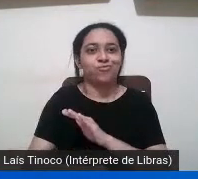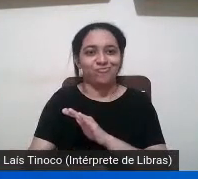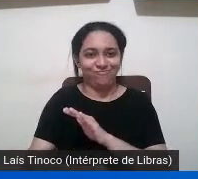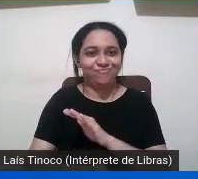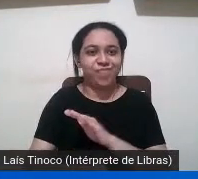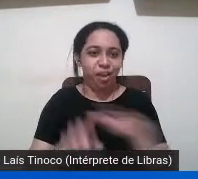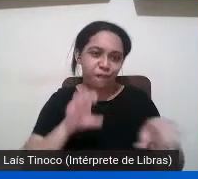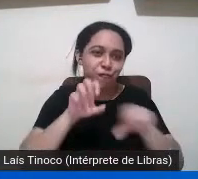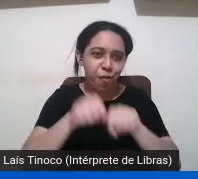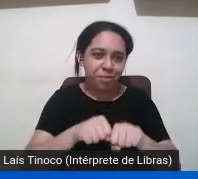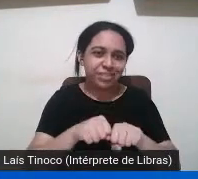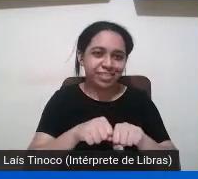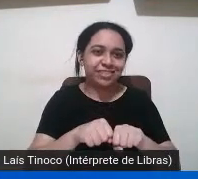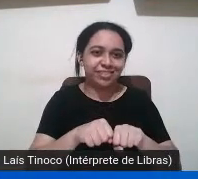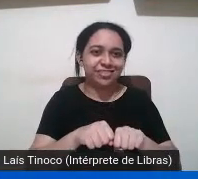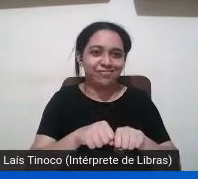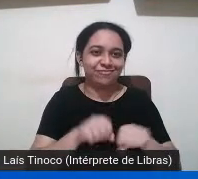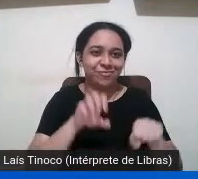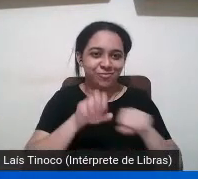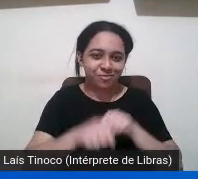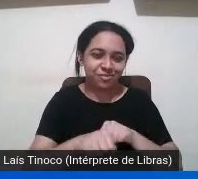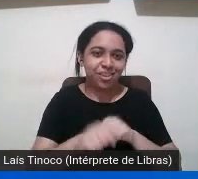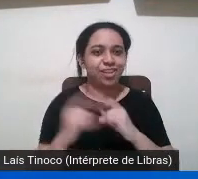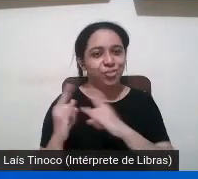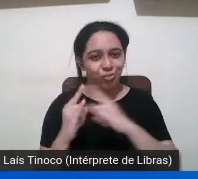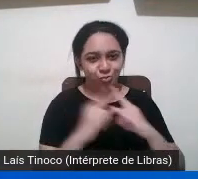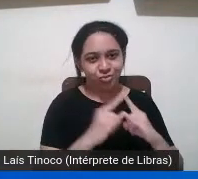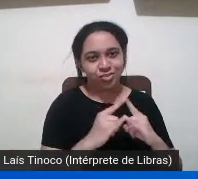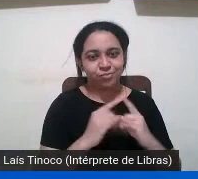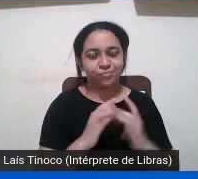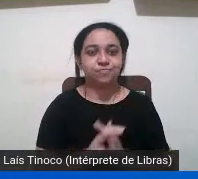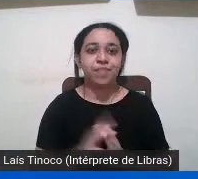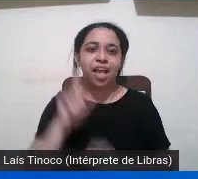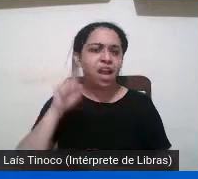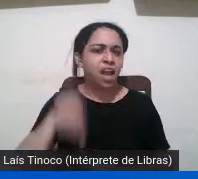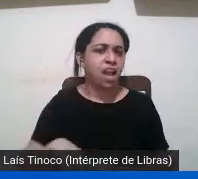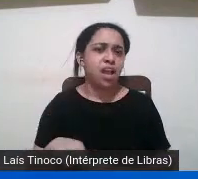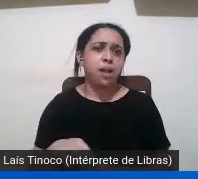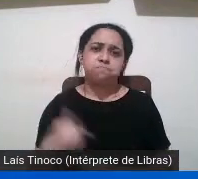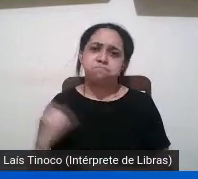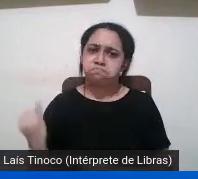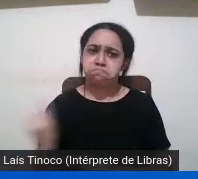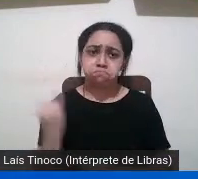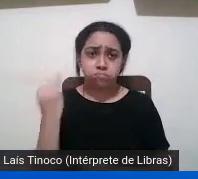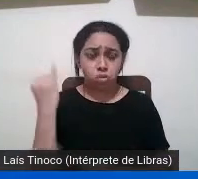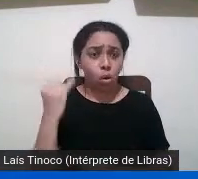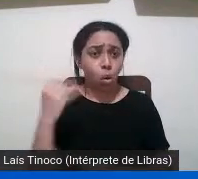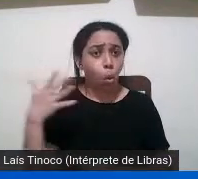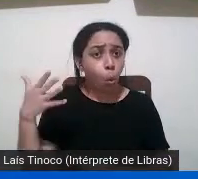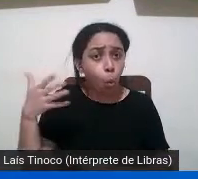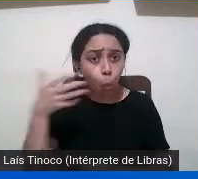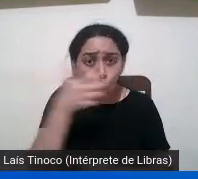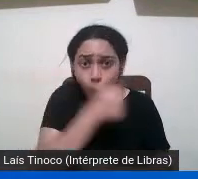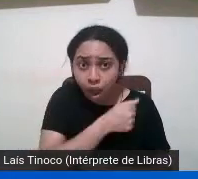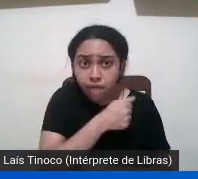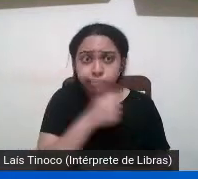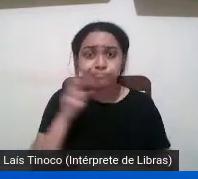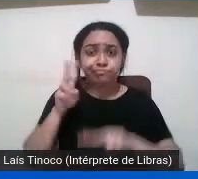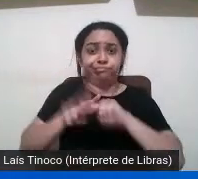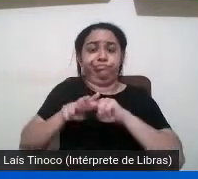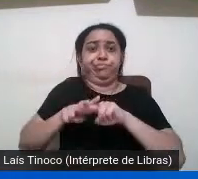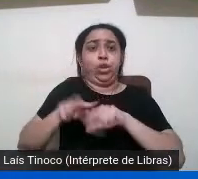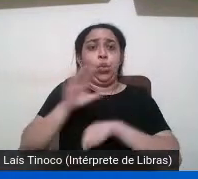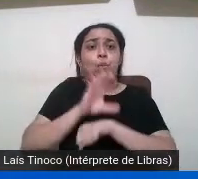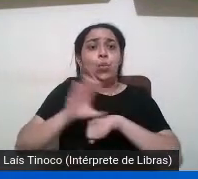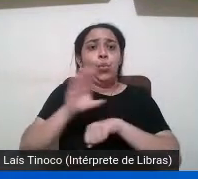busca a formação na instituição é isso é fundamental porque a gente quase que tranca o aluno dentro do curso que ele